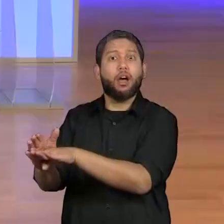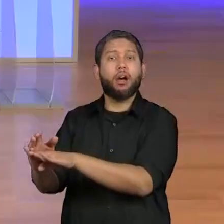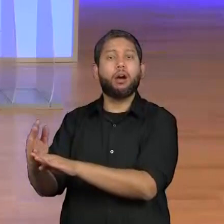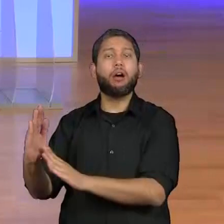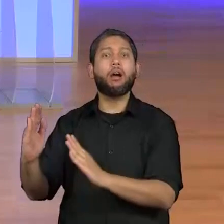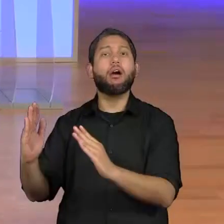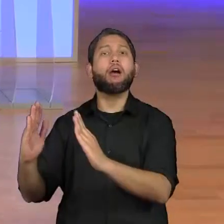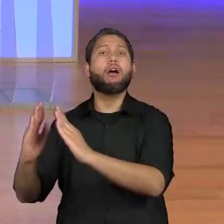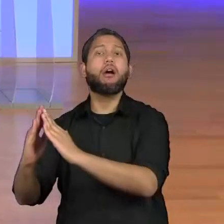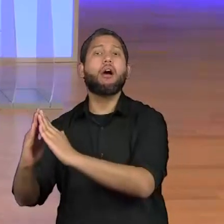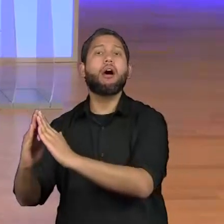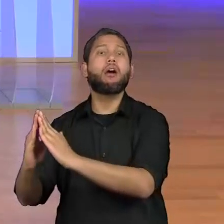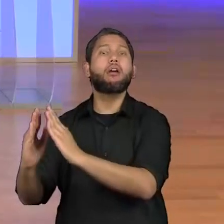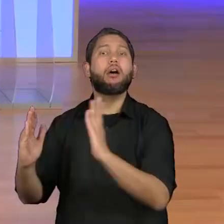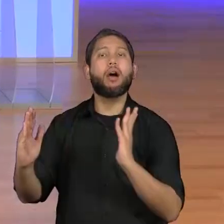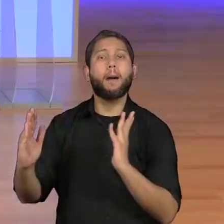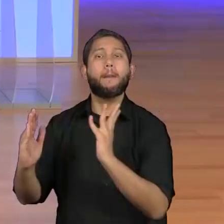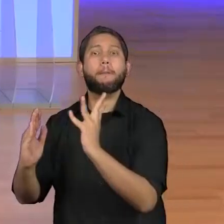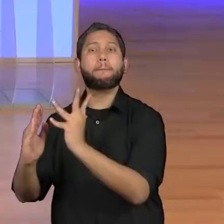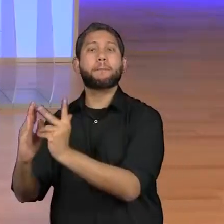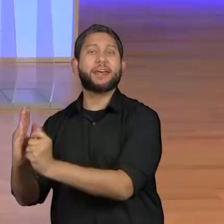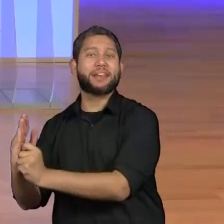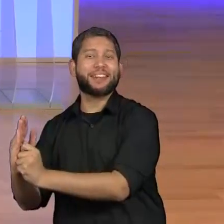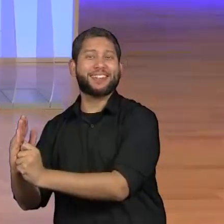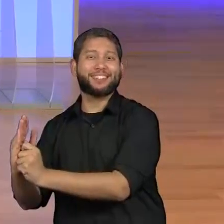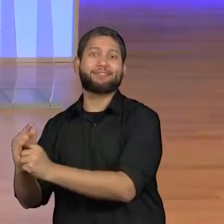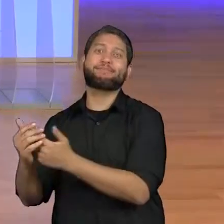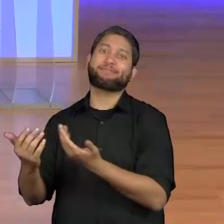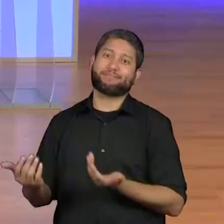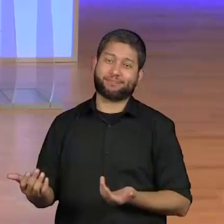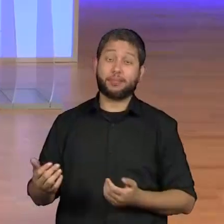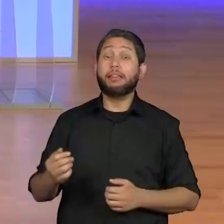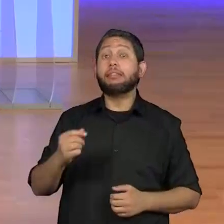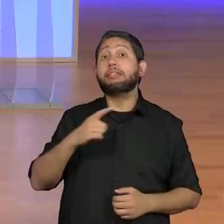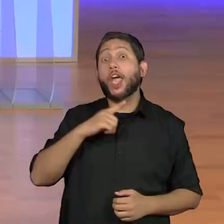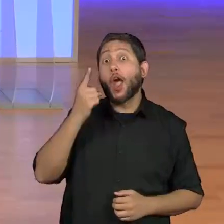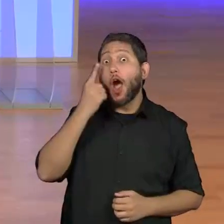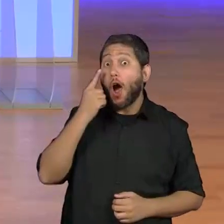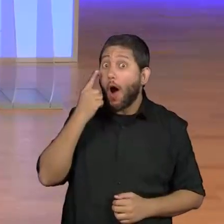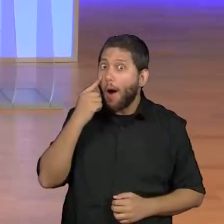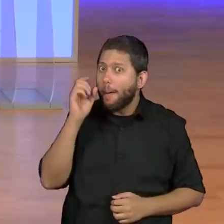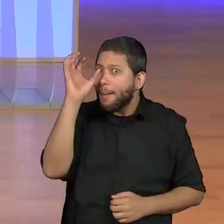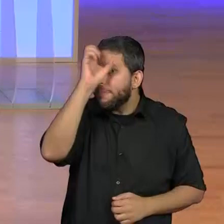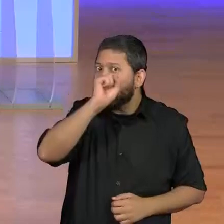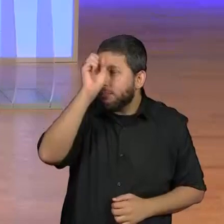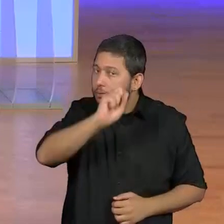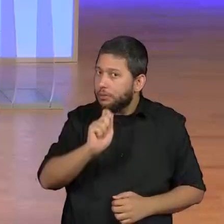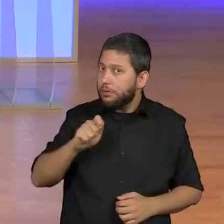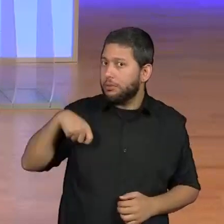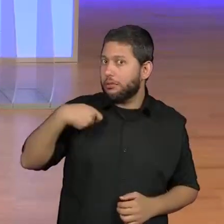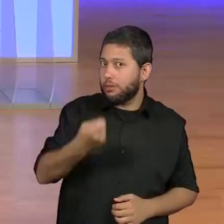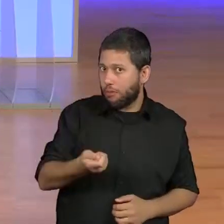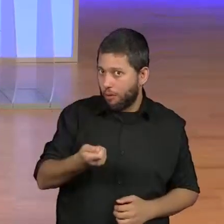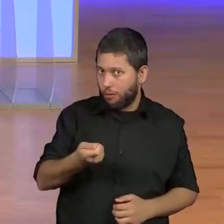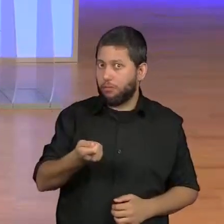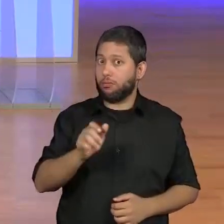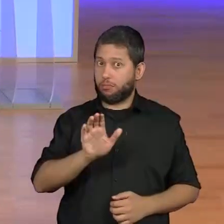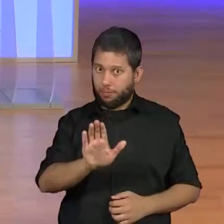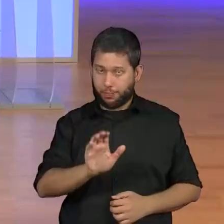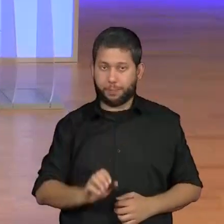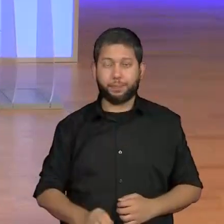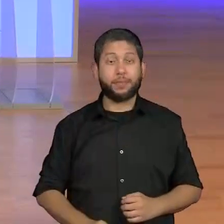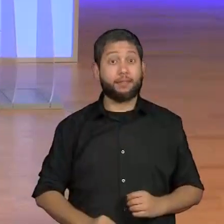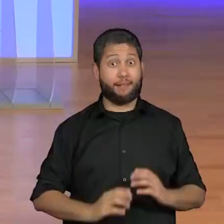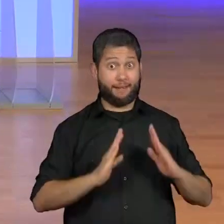outros temas, professora, que é de entrada, saída, aí você é um imigrante, você é